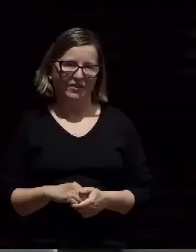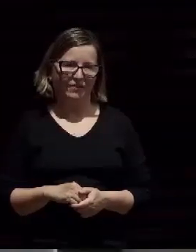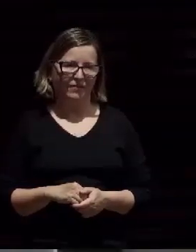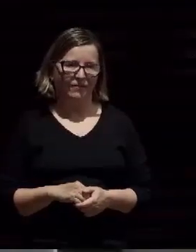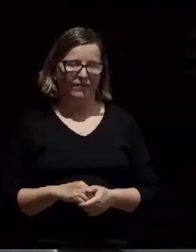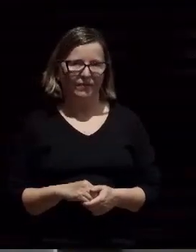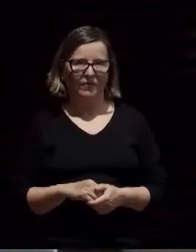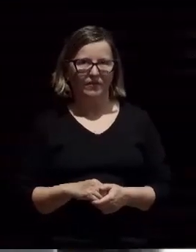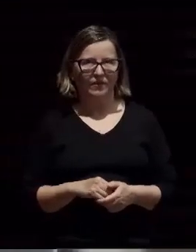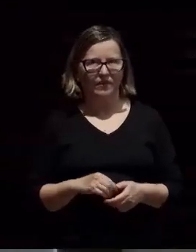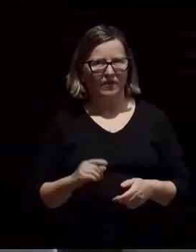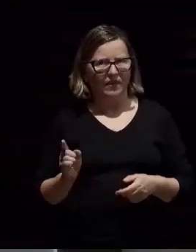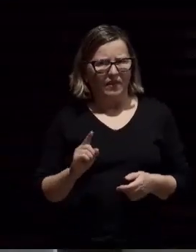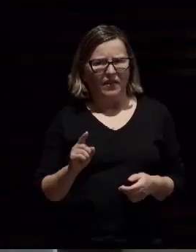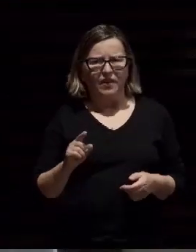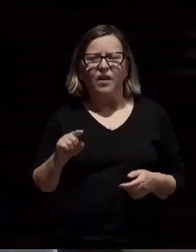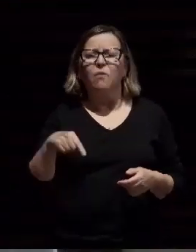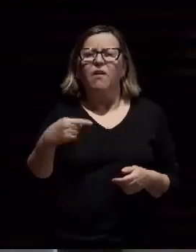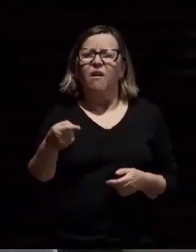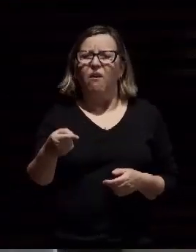Não é o outro que é o problema.